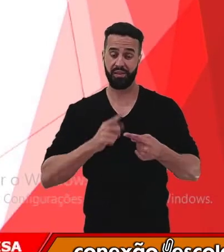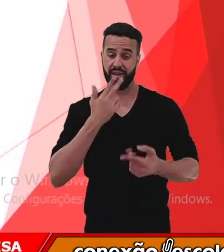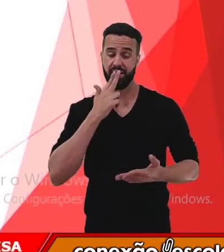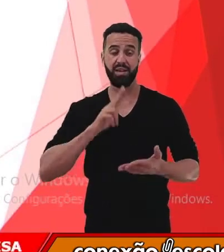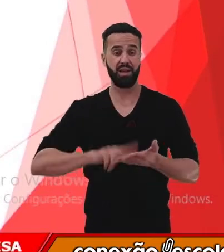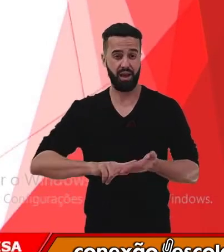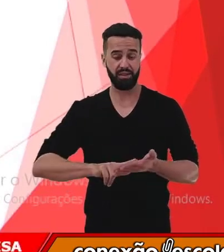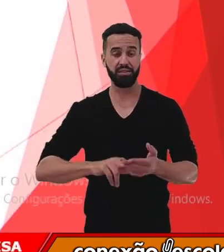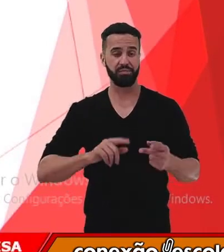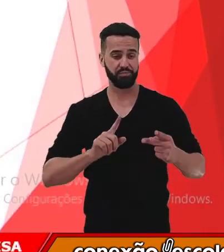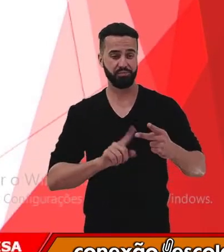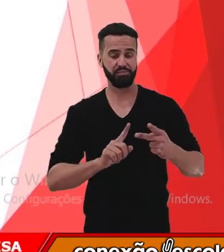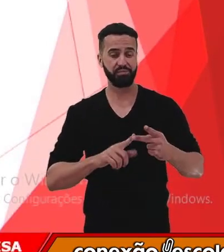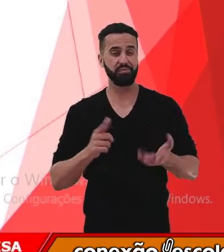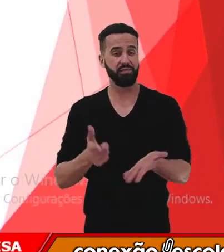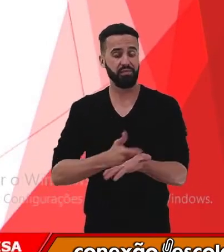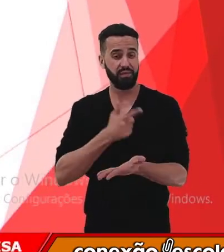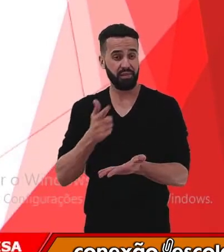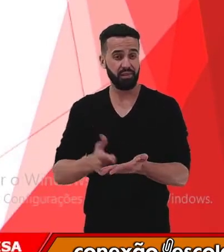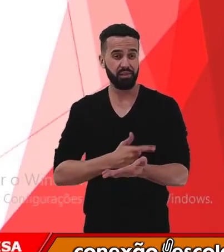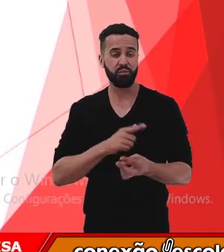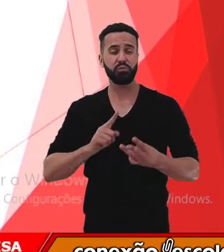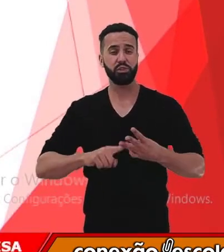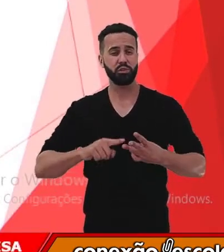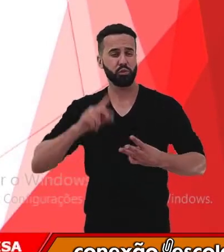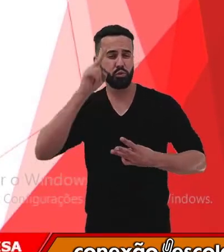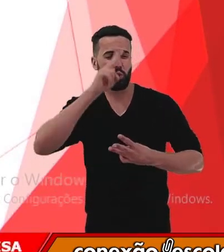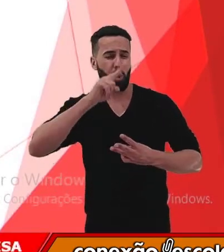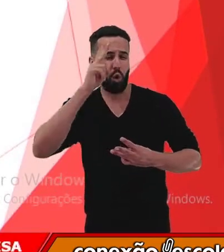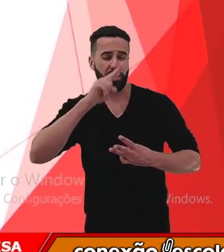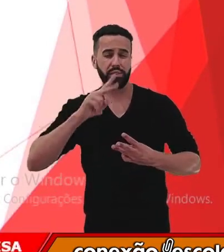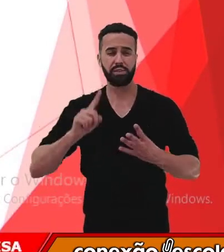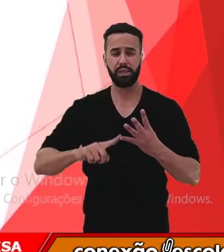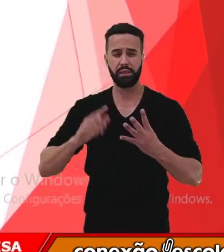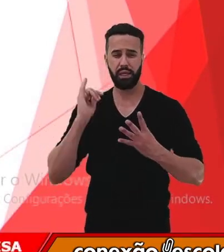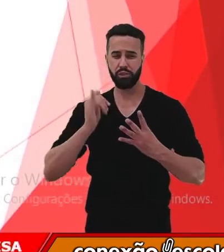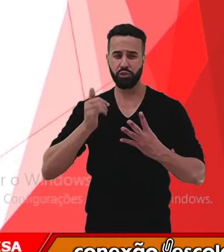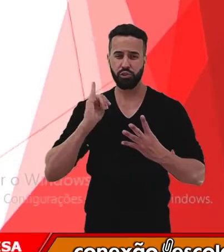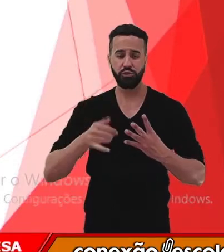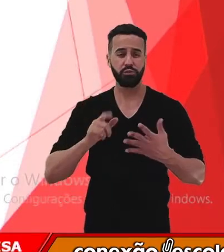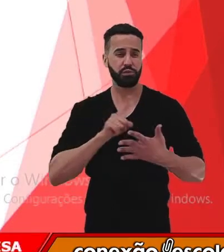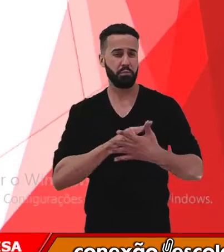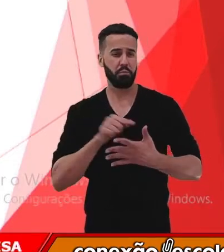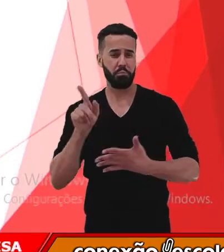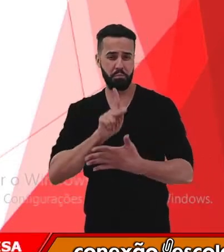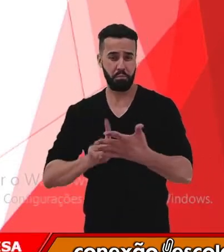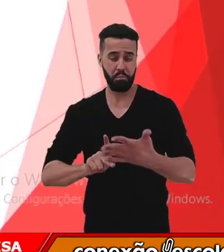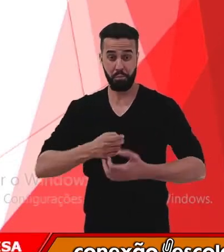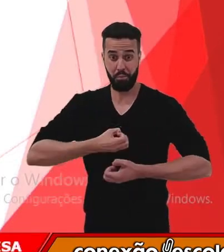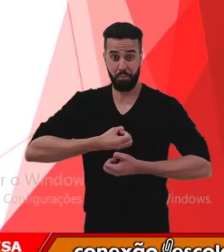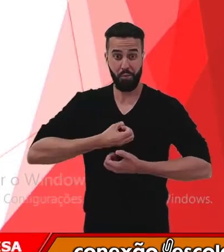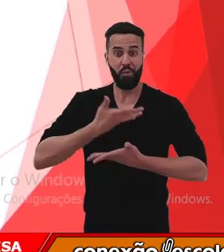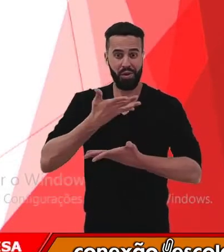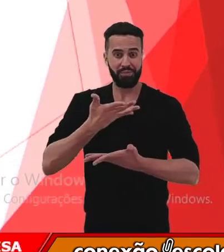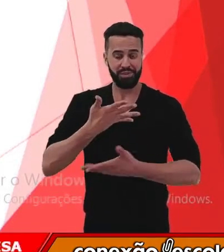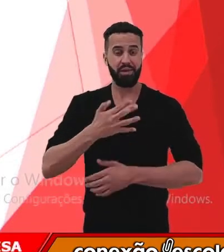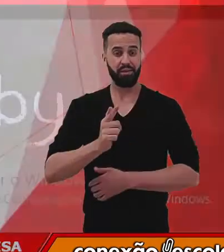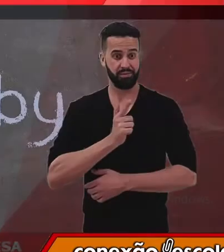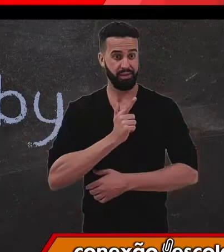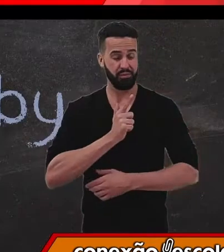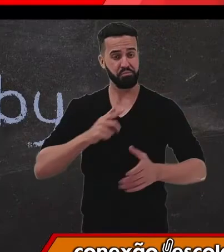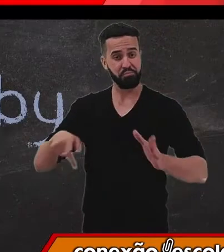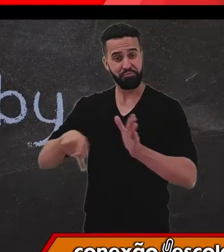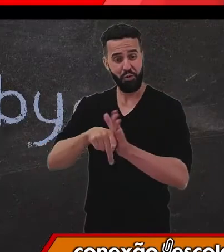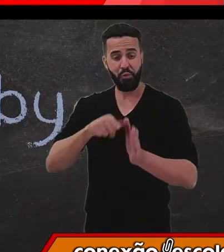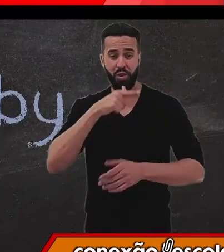então livros, né, histórias, narrativas, poemas, tudo isso aí existe na língua portuguesa,